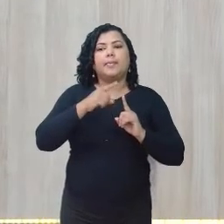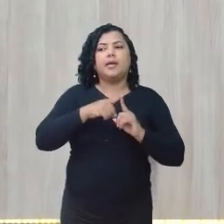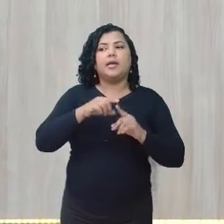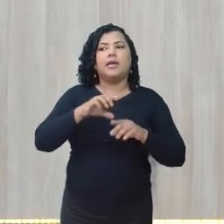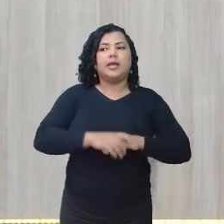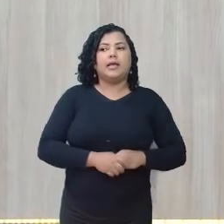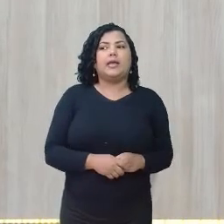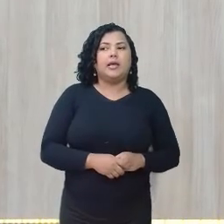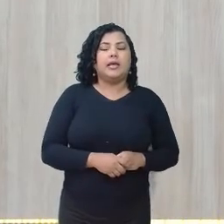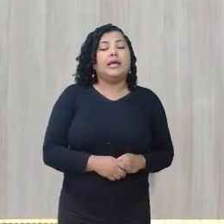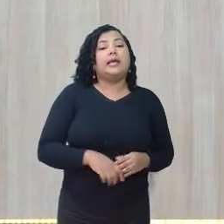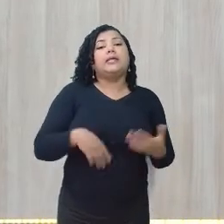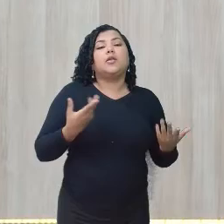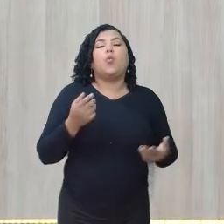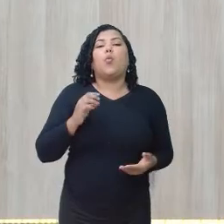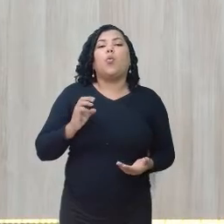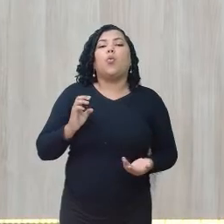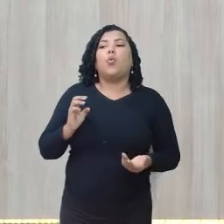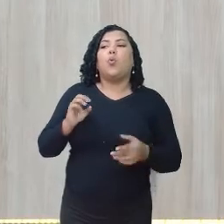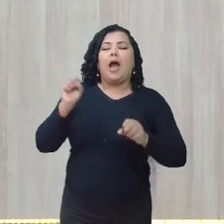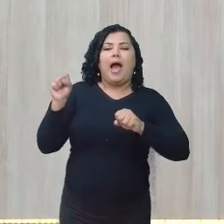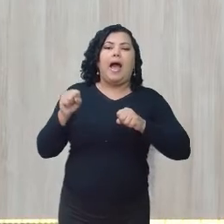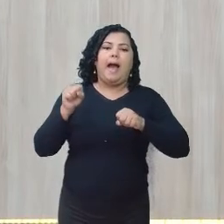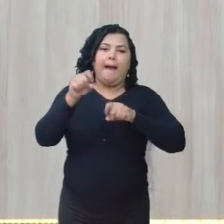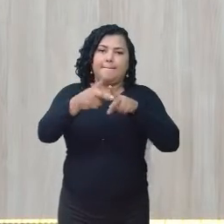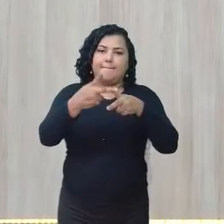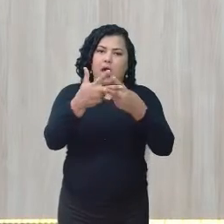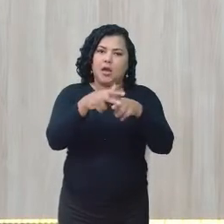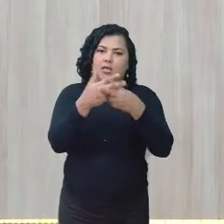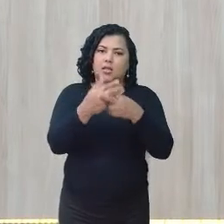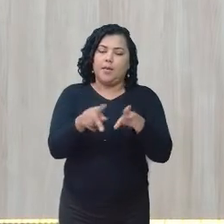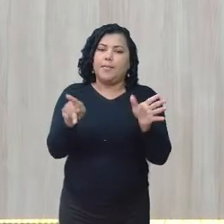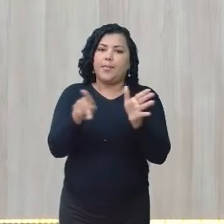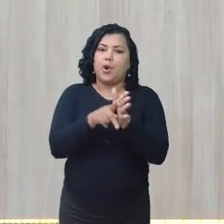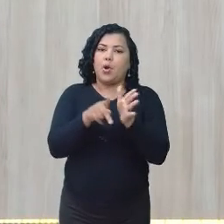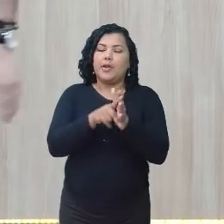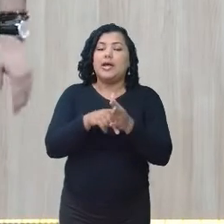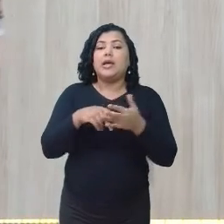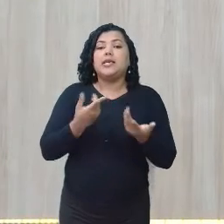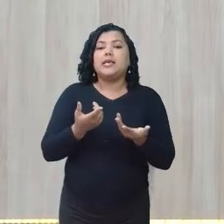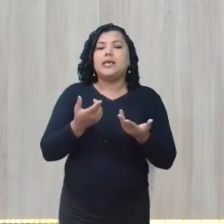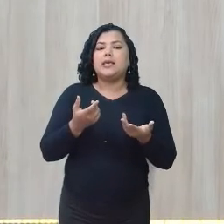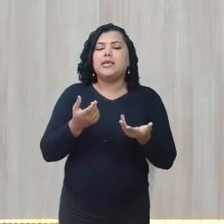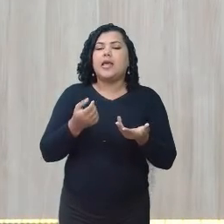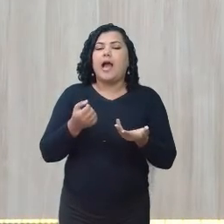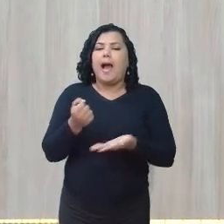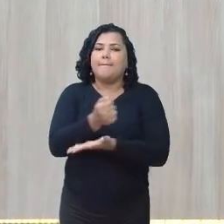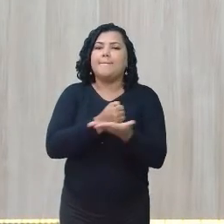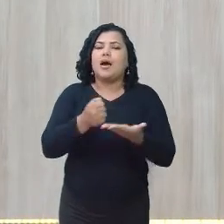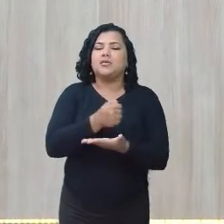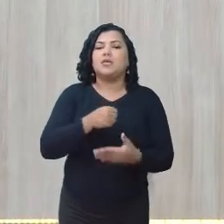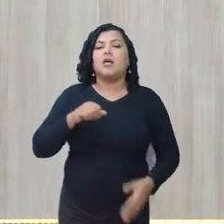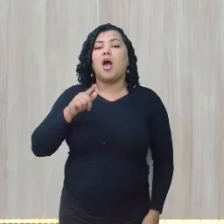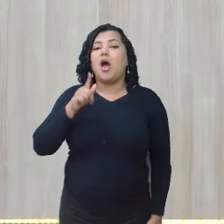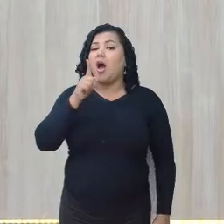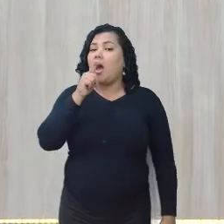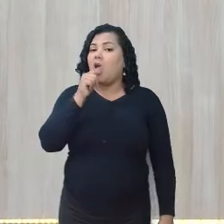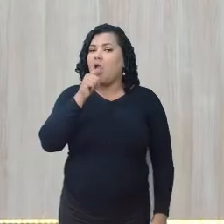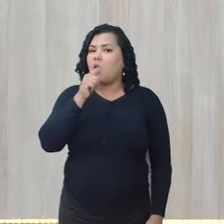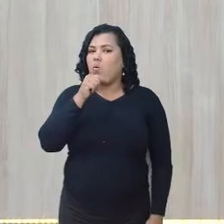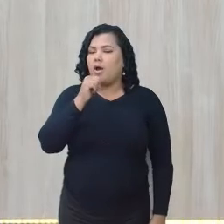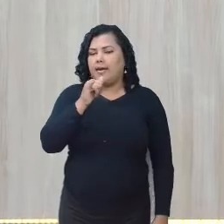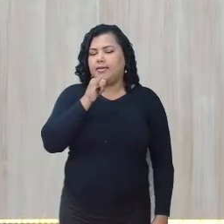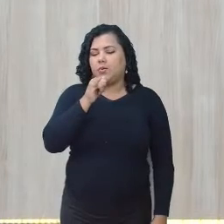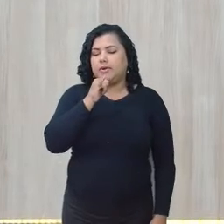de tração hidráulica, ou seja, movida a água. Como é que isso acontecia? Eles organizavam a estrutura, né, próxima a um